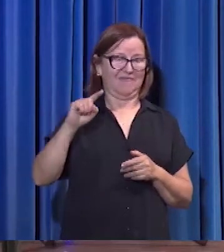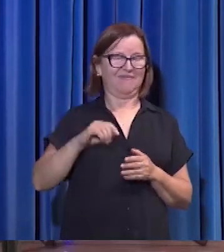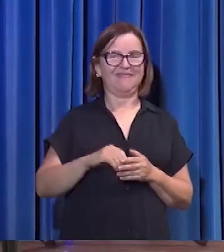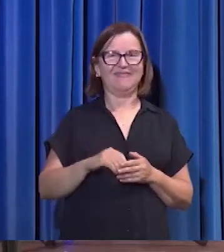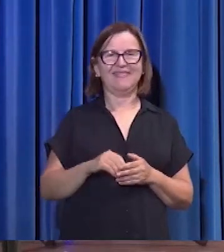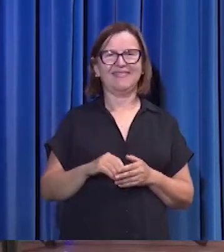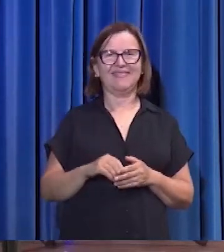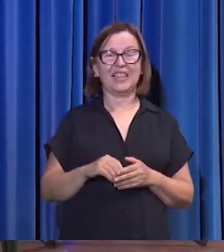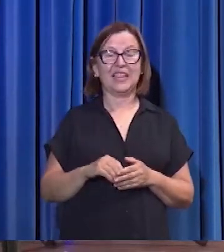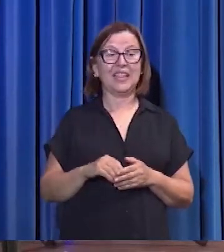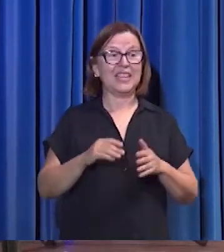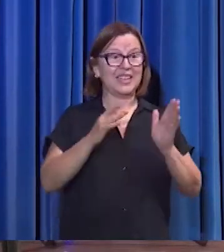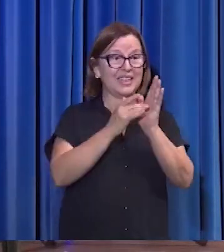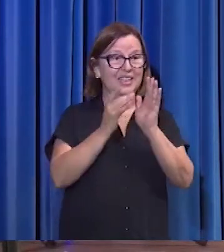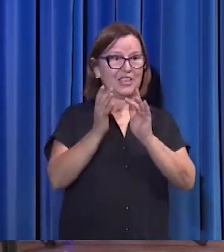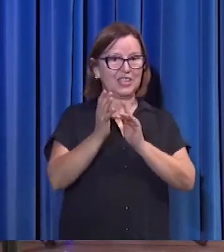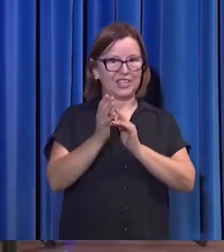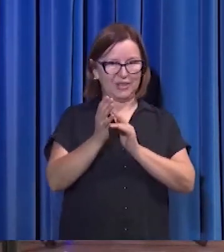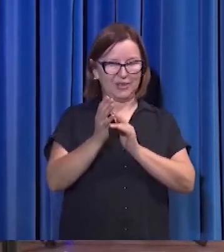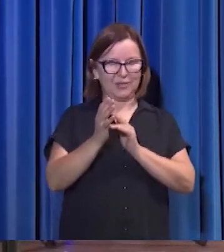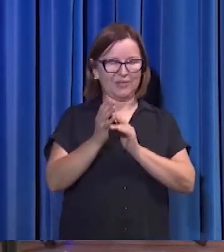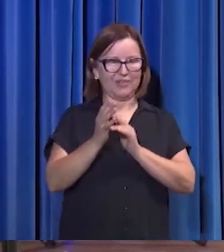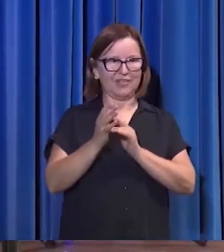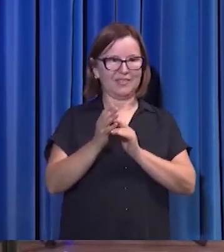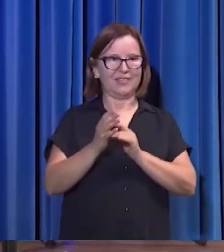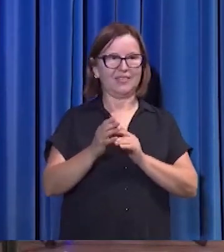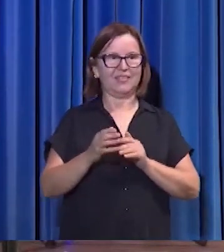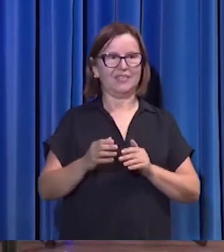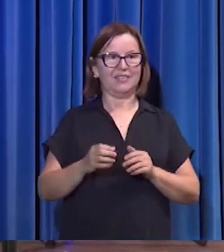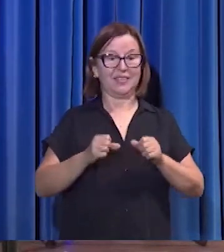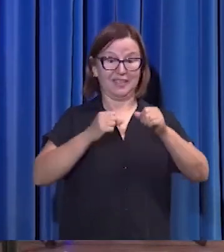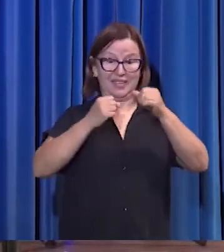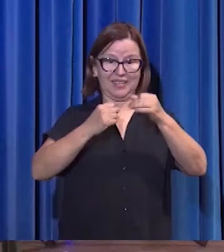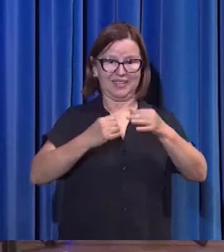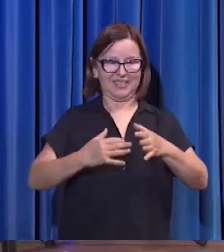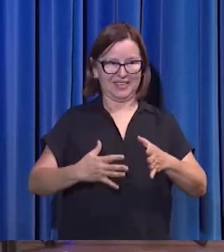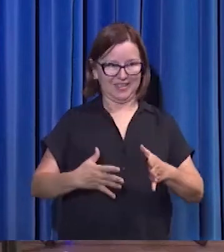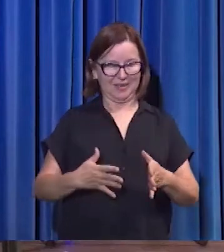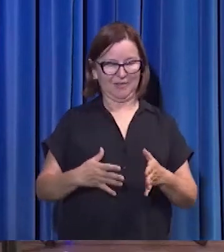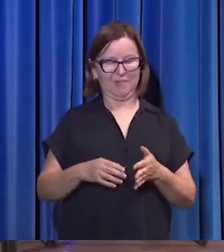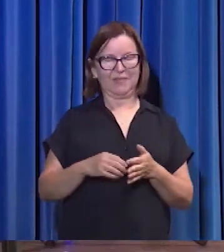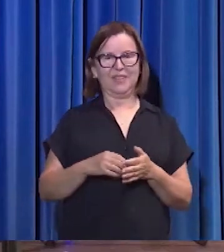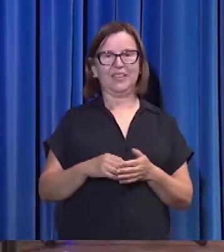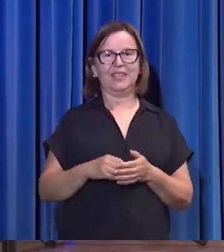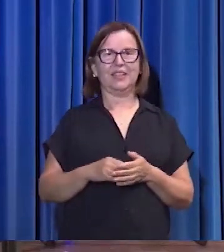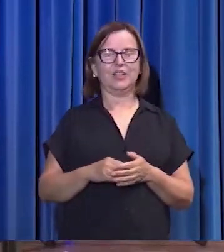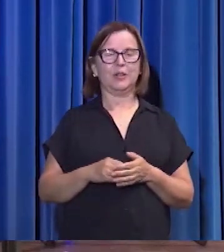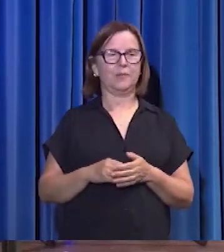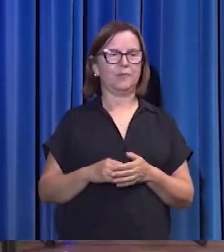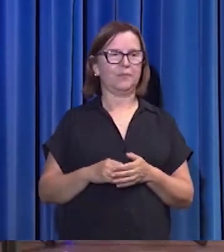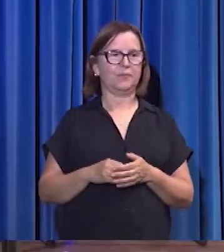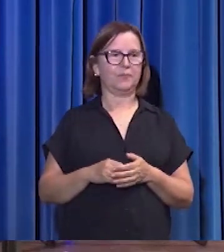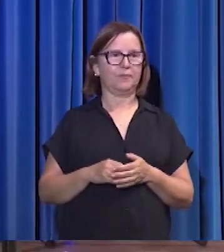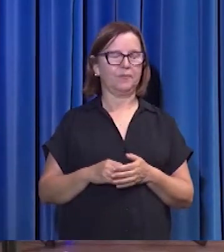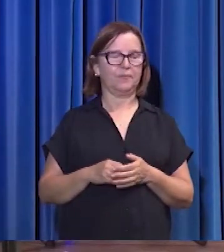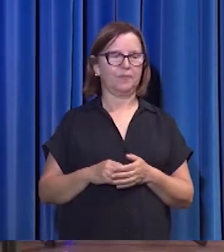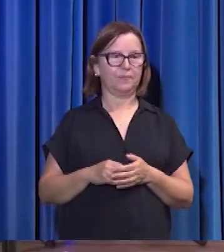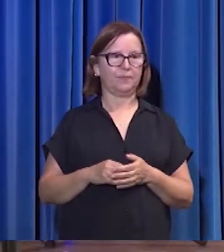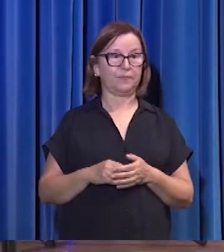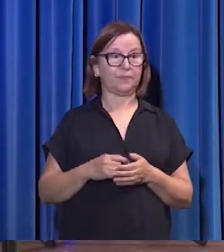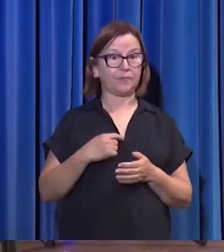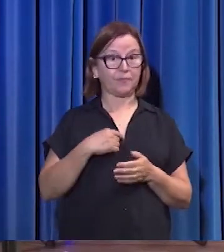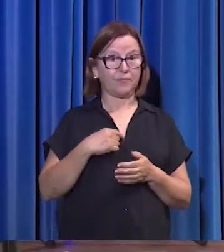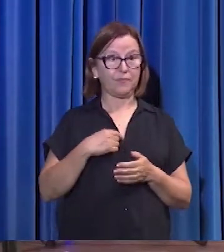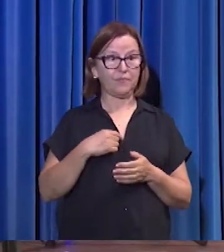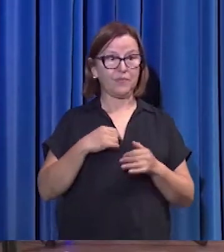Jesus parte do visual, do histórico, para poder falar do espiritual. Eu estou dizendo isto agora,